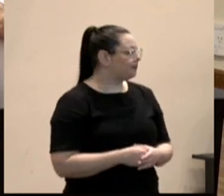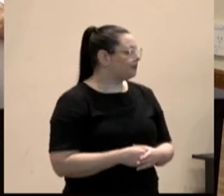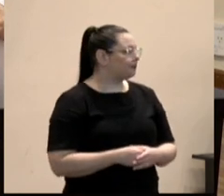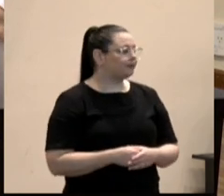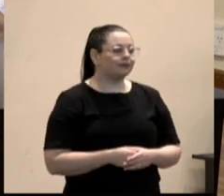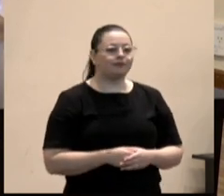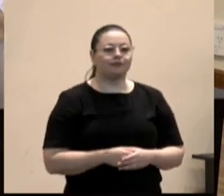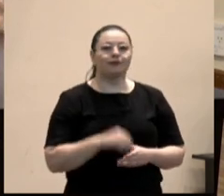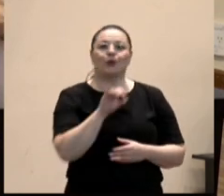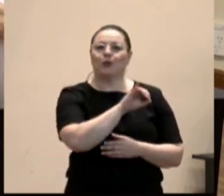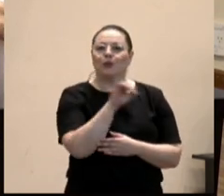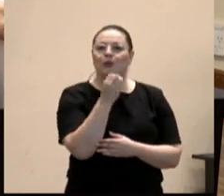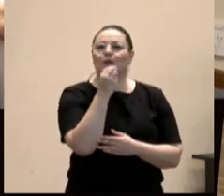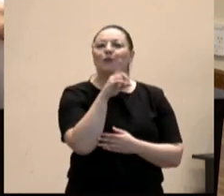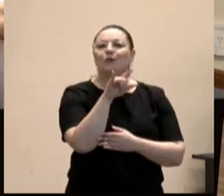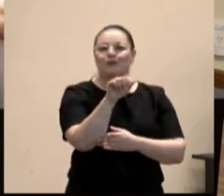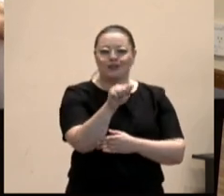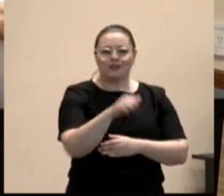Oi, bom dia.